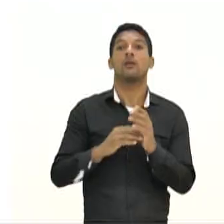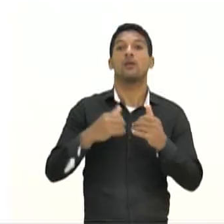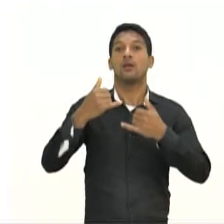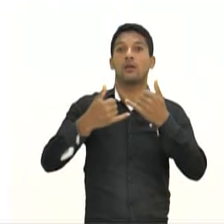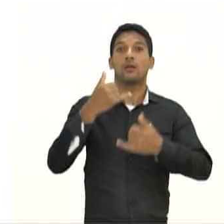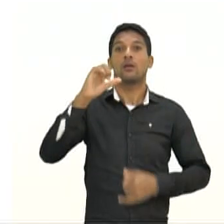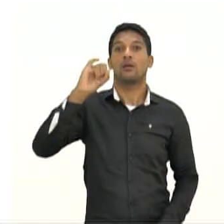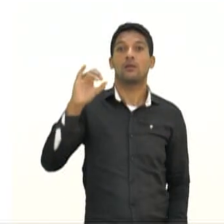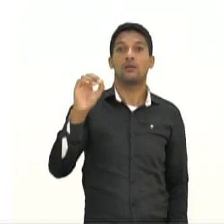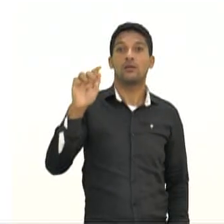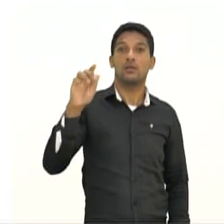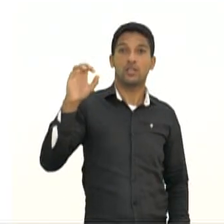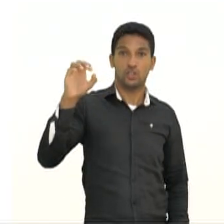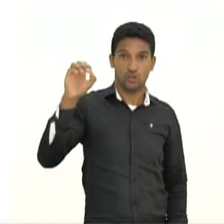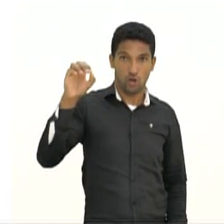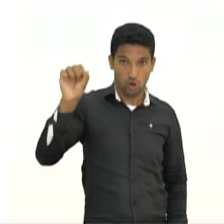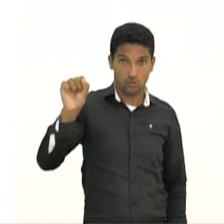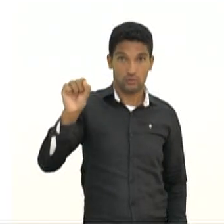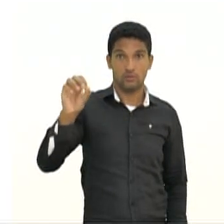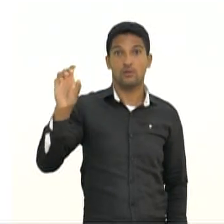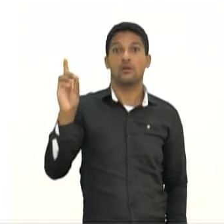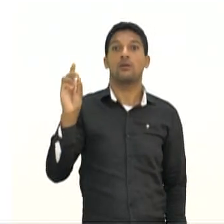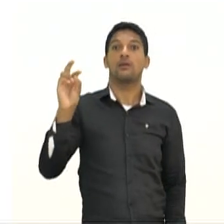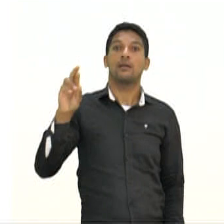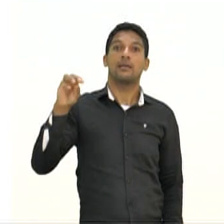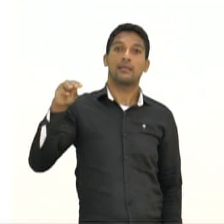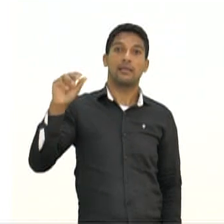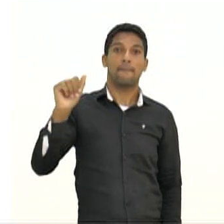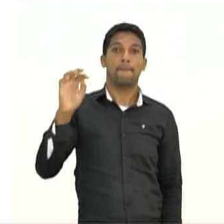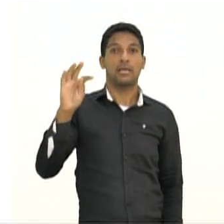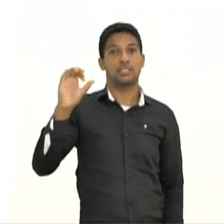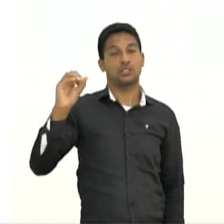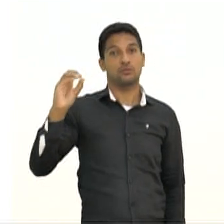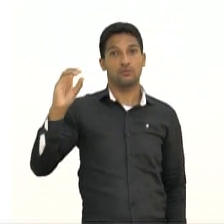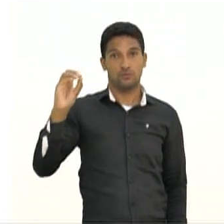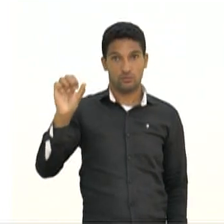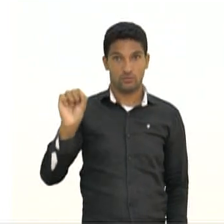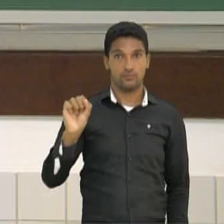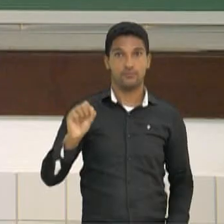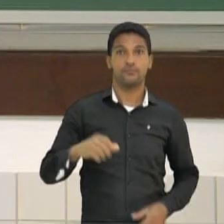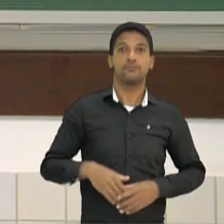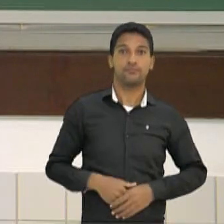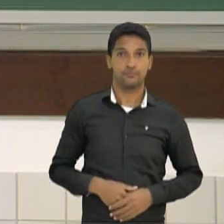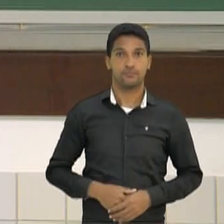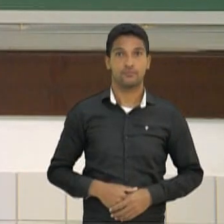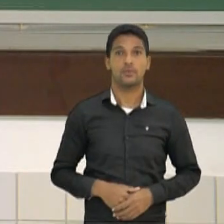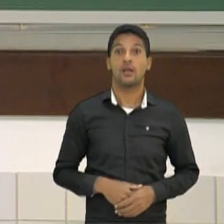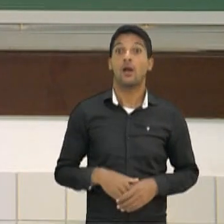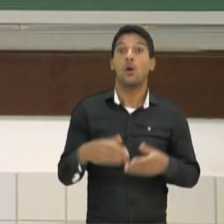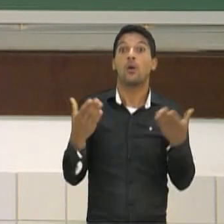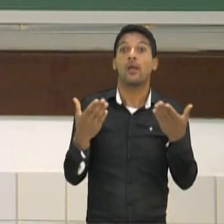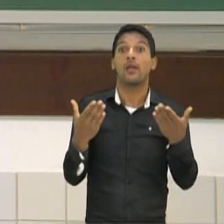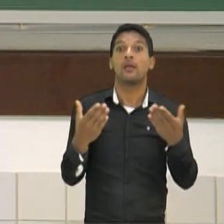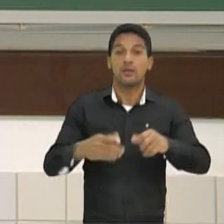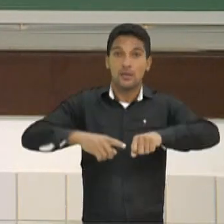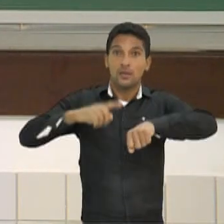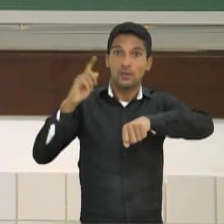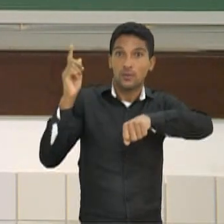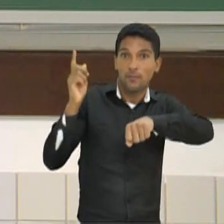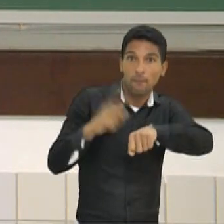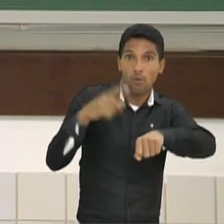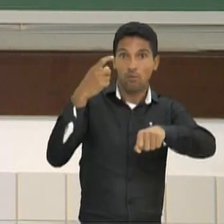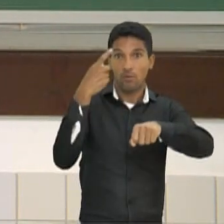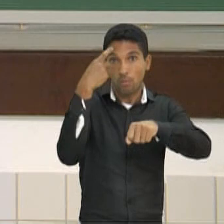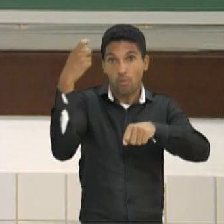dentro dos jogos dramáticos que nós vimos na aula passada, um quesito muito importante, bastante trabalhado, é a improvisação. Então, na aula de hoje, nós vamos